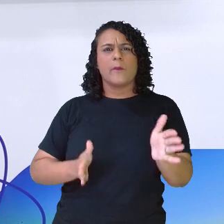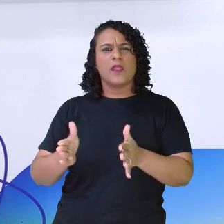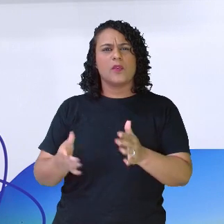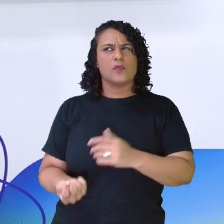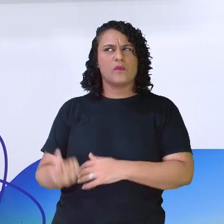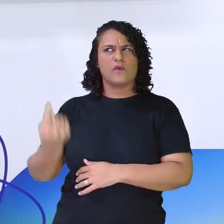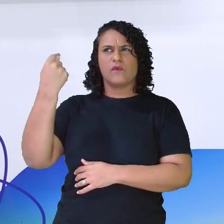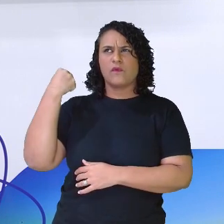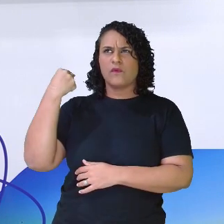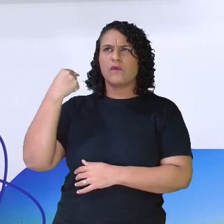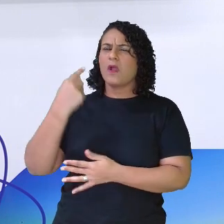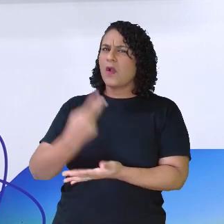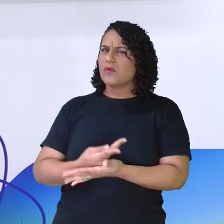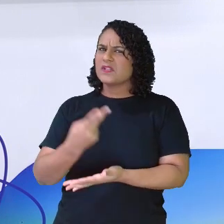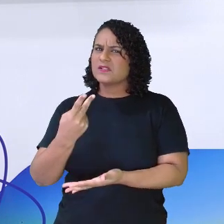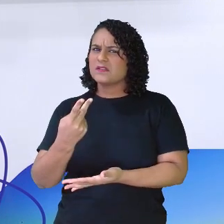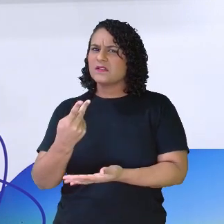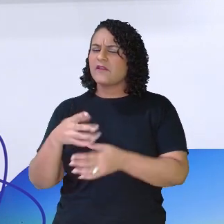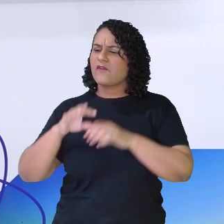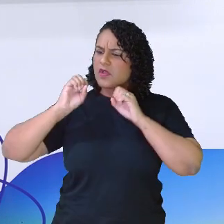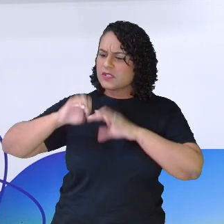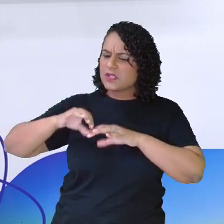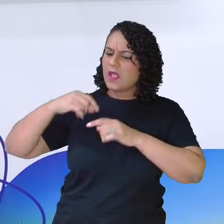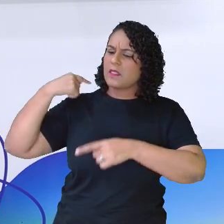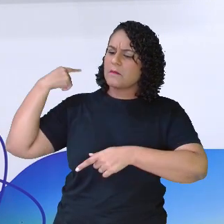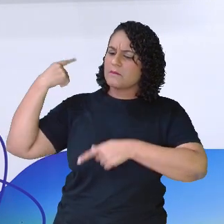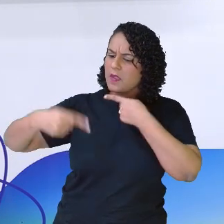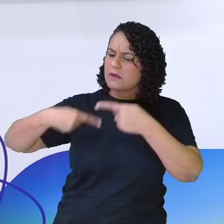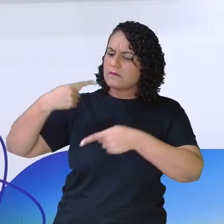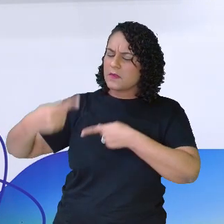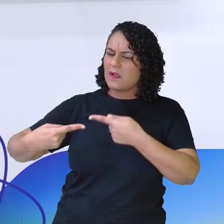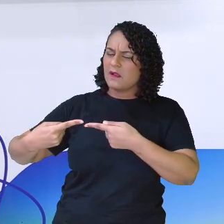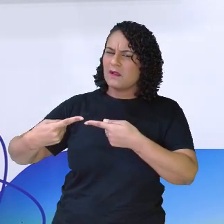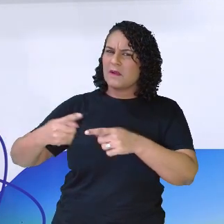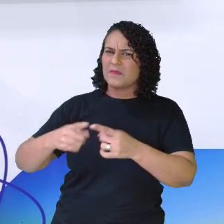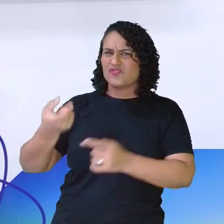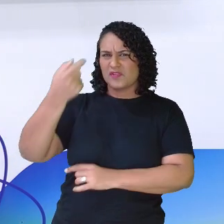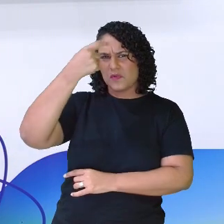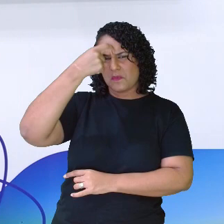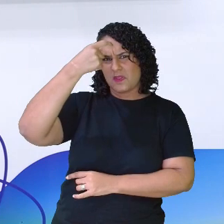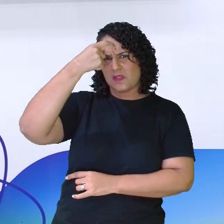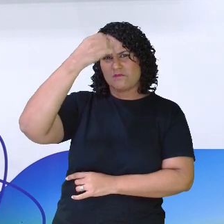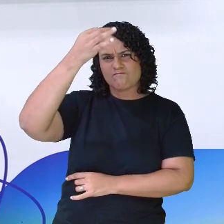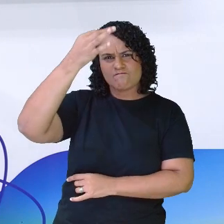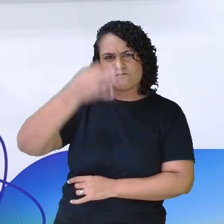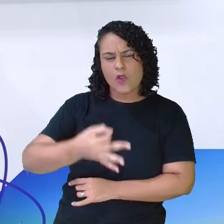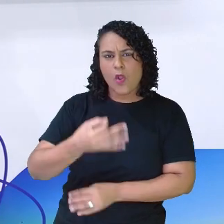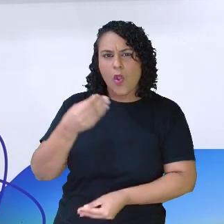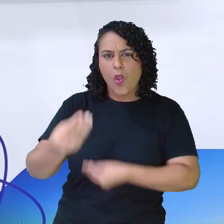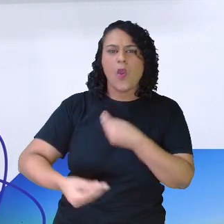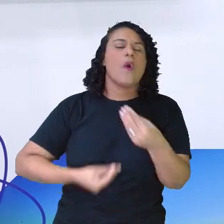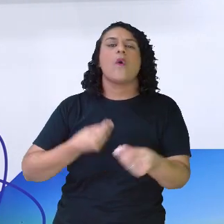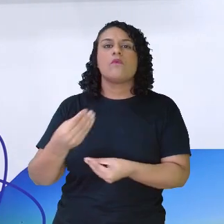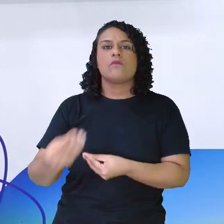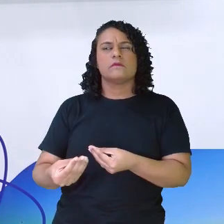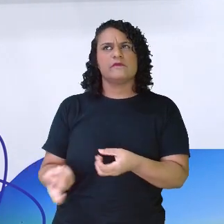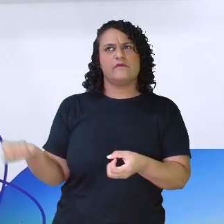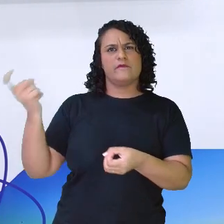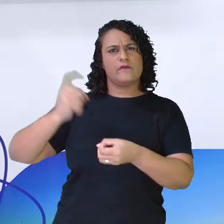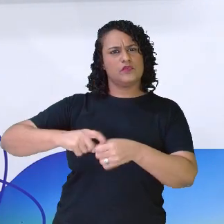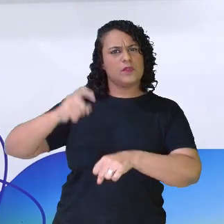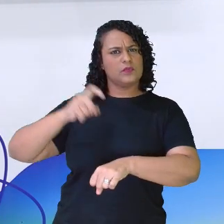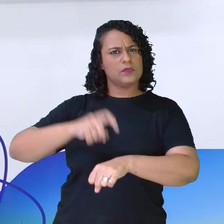gente. Essa herança, para a gente compreender isso, a gente vai precisar voltar no tempo. Voltar no tempo.